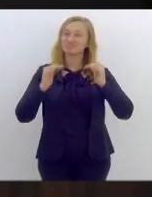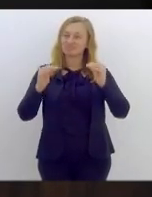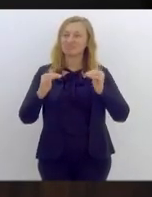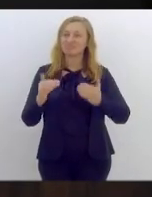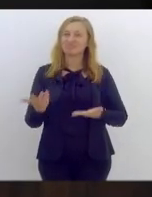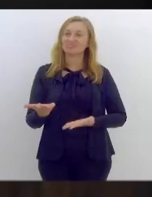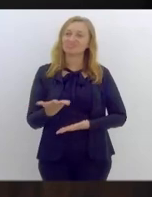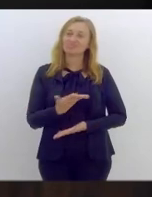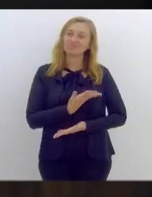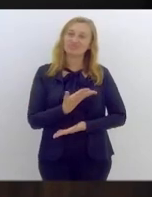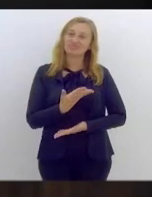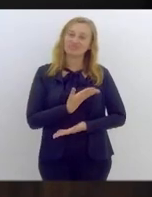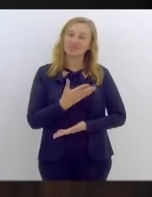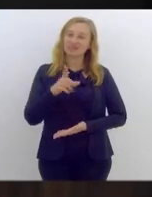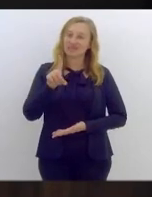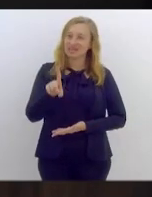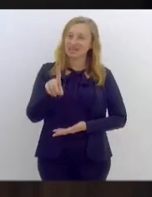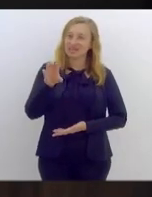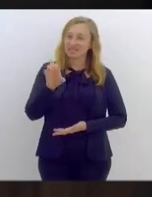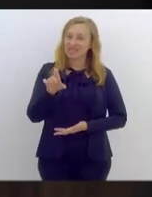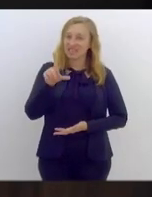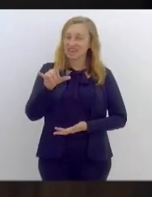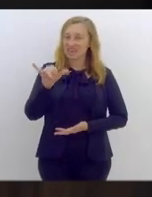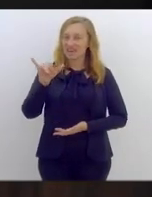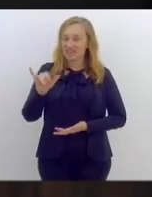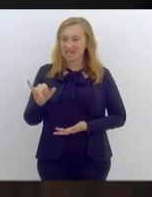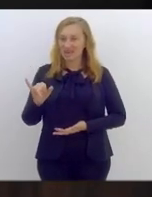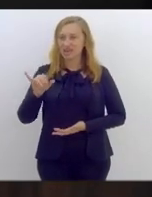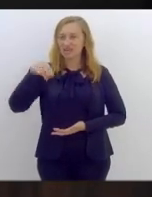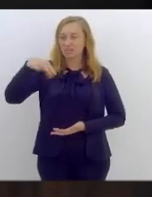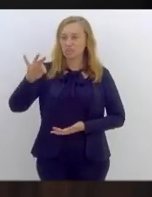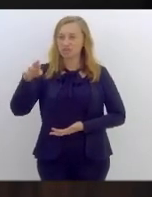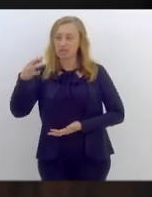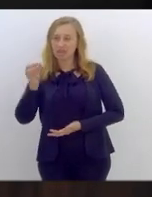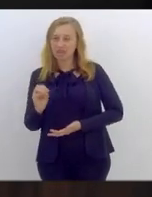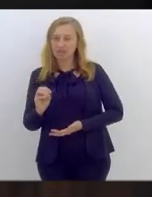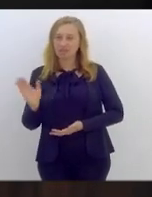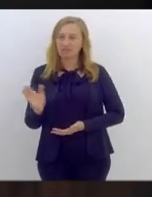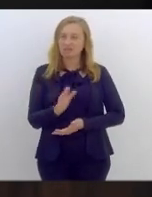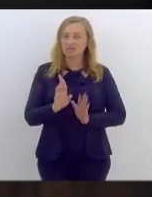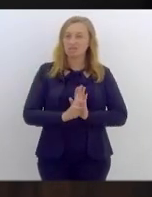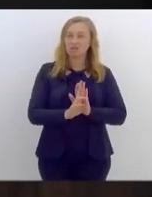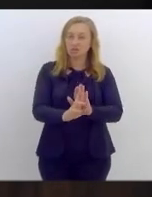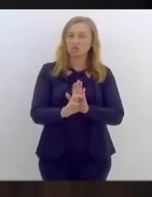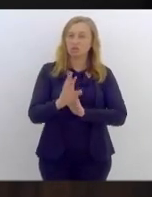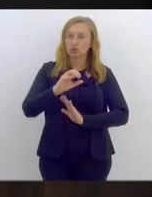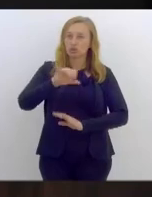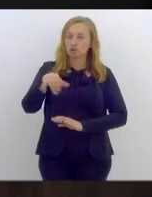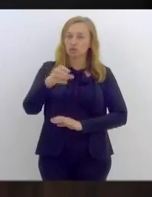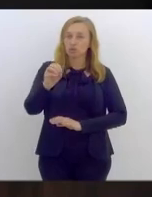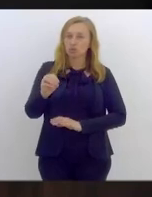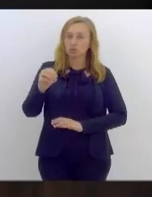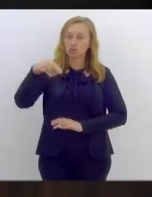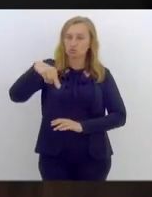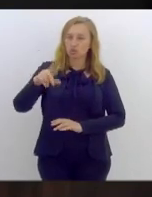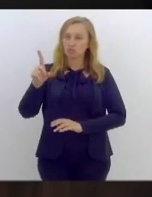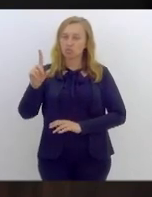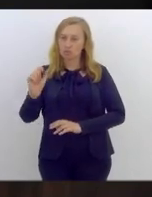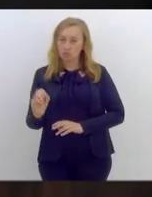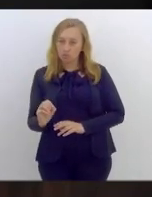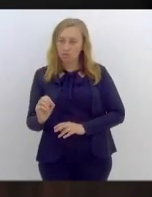nossa querida Adeli Monteiro, representando o Jongo da Serrinha, essa mulher